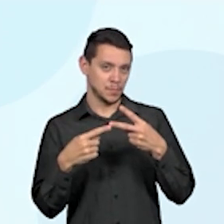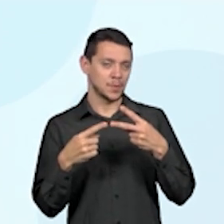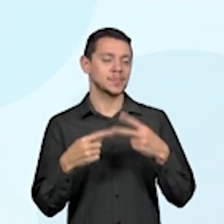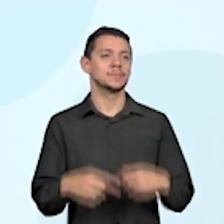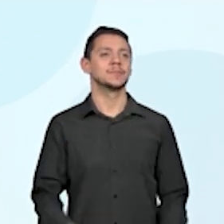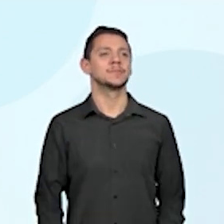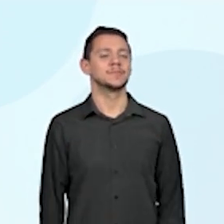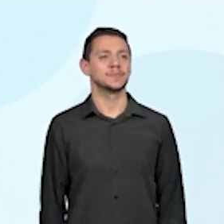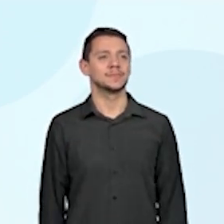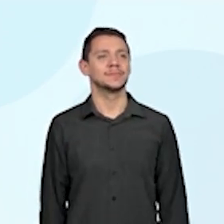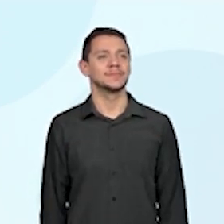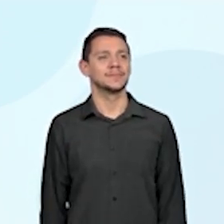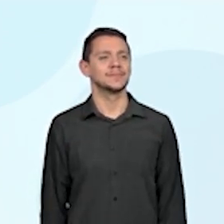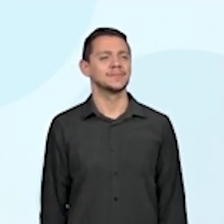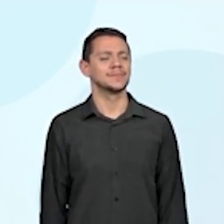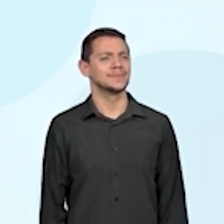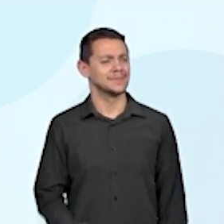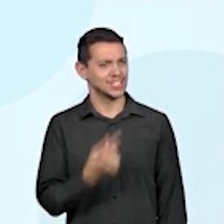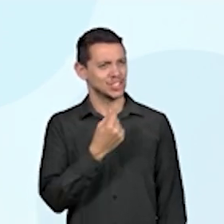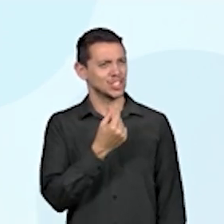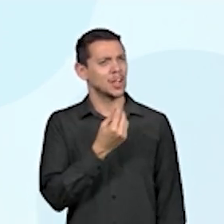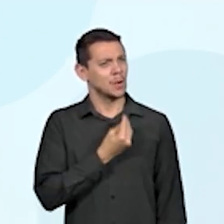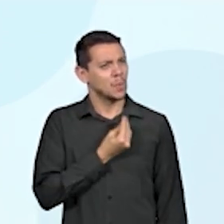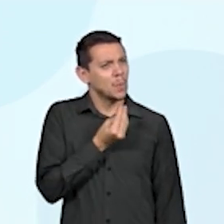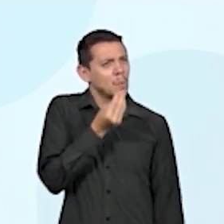Eu te dou.